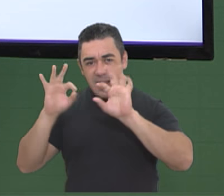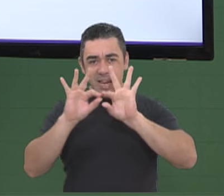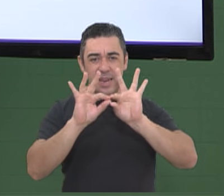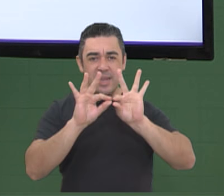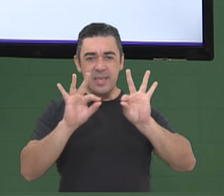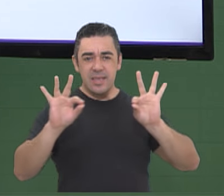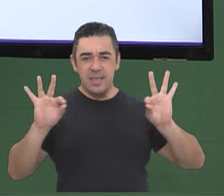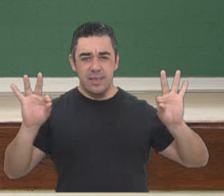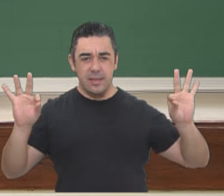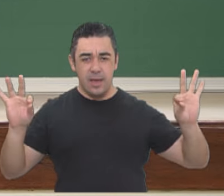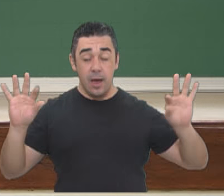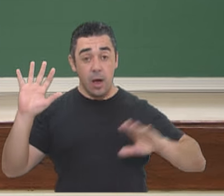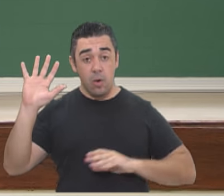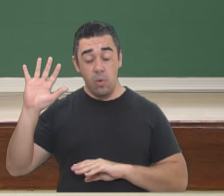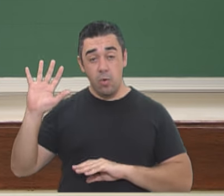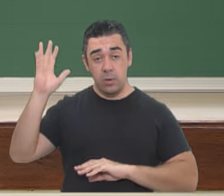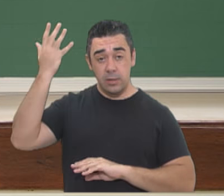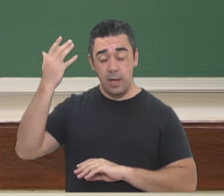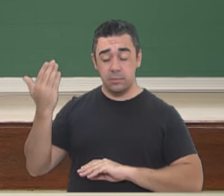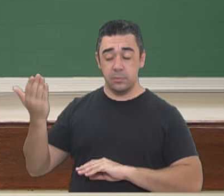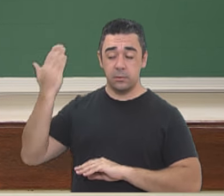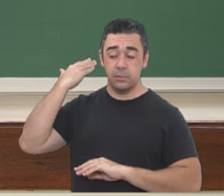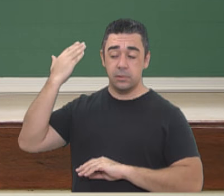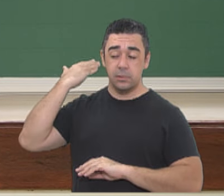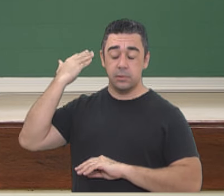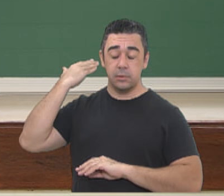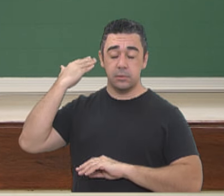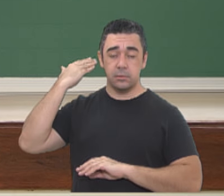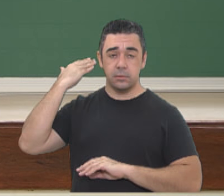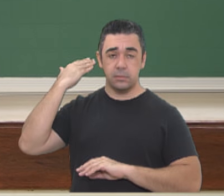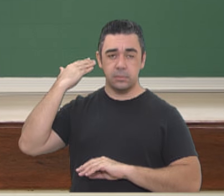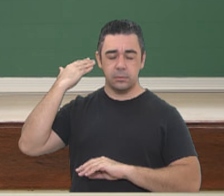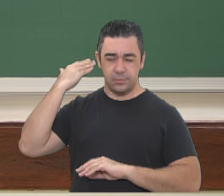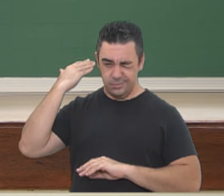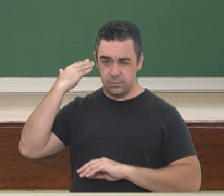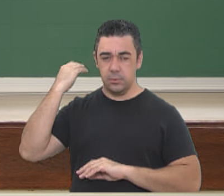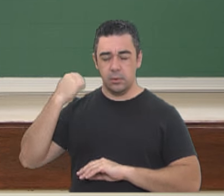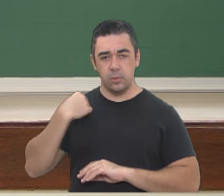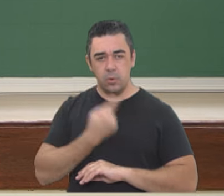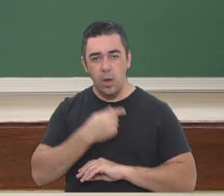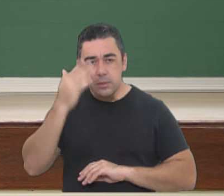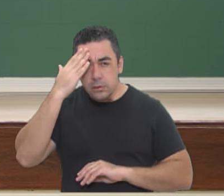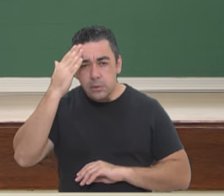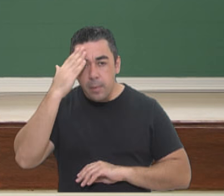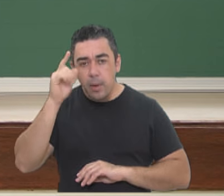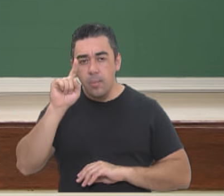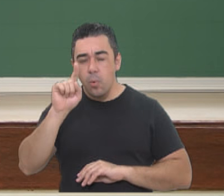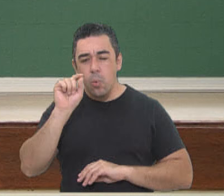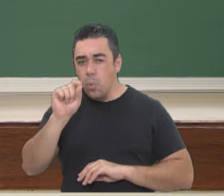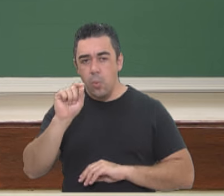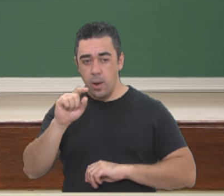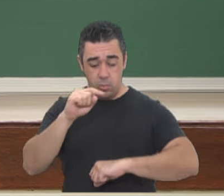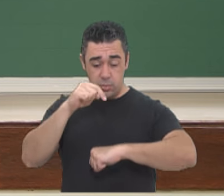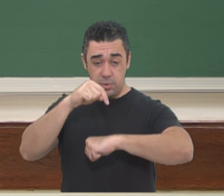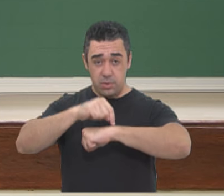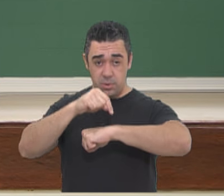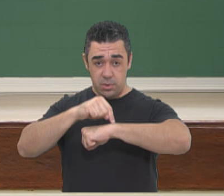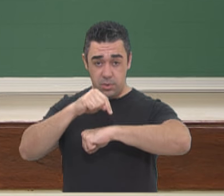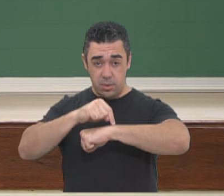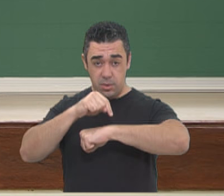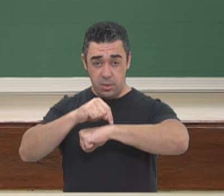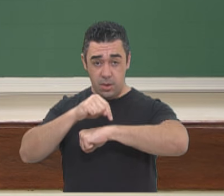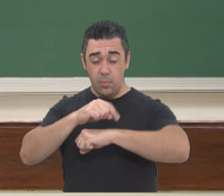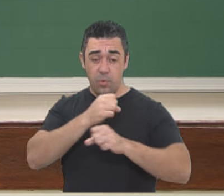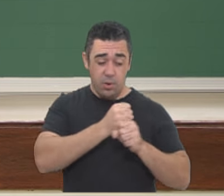Na vida da gente, desde lá da história. Mas a gente sabe que esse tempo cronológico é marcado